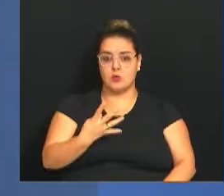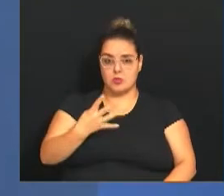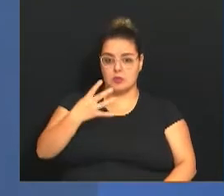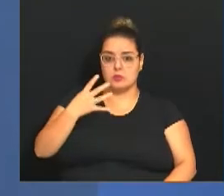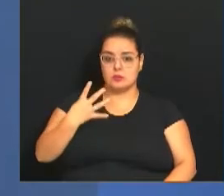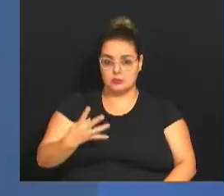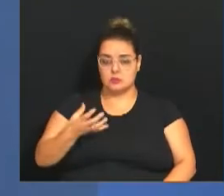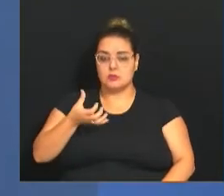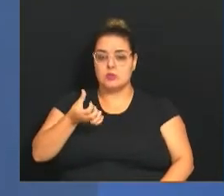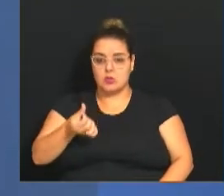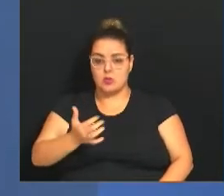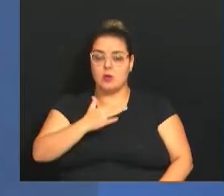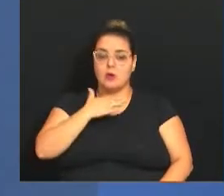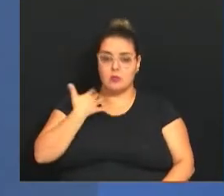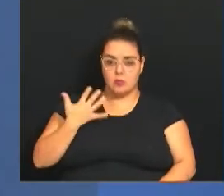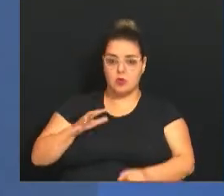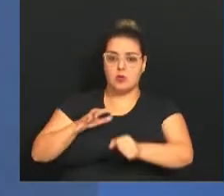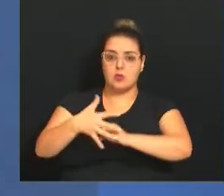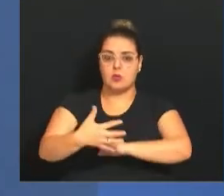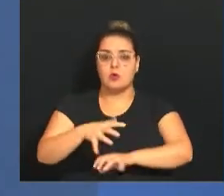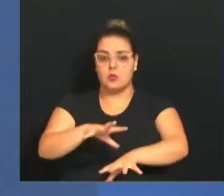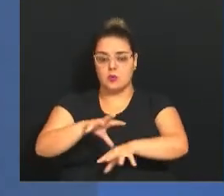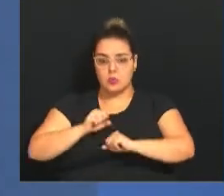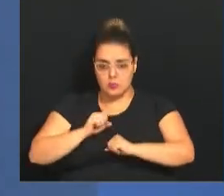166.446 mortes devido à pandemia, com